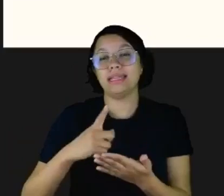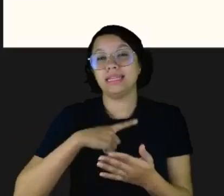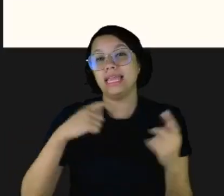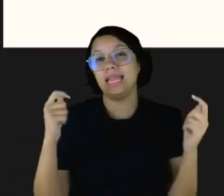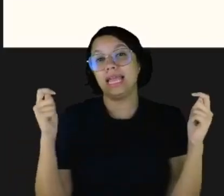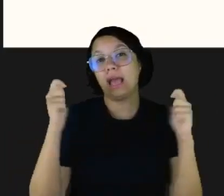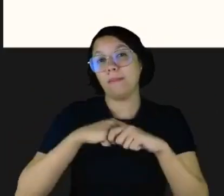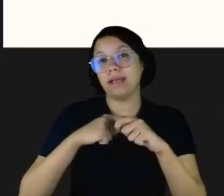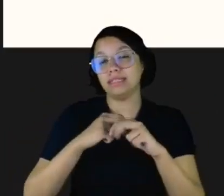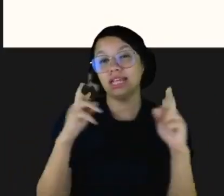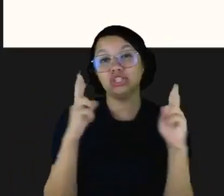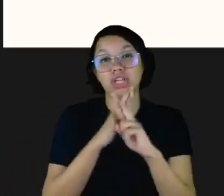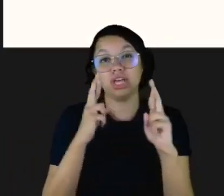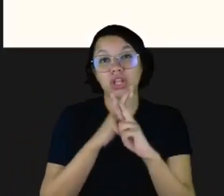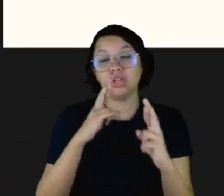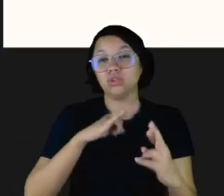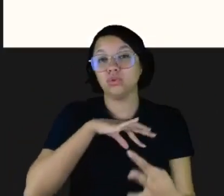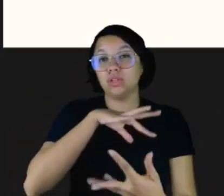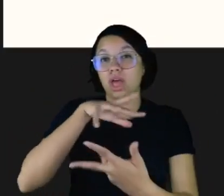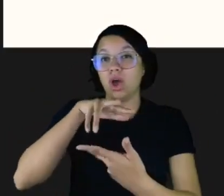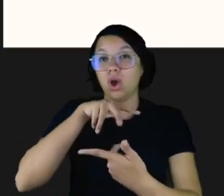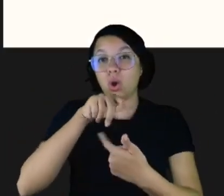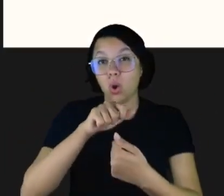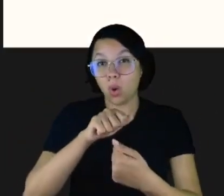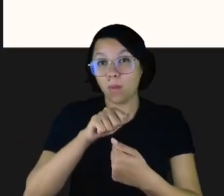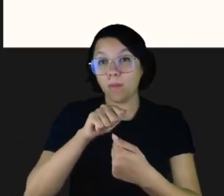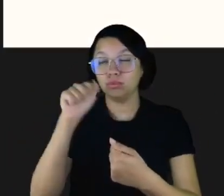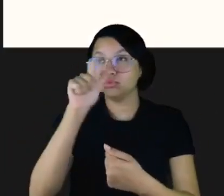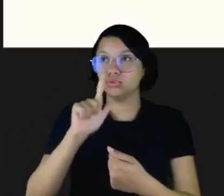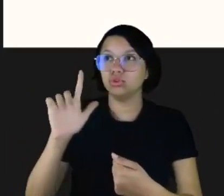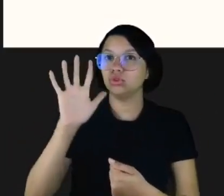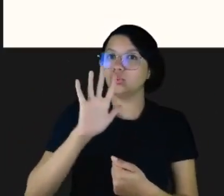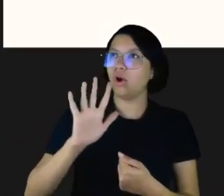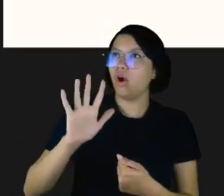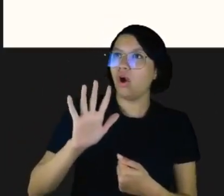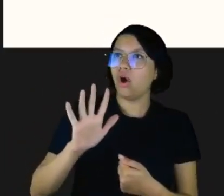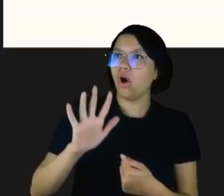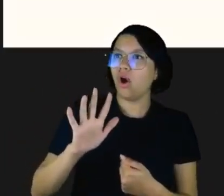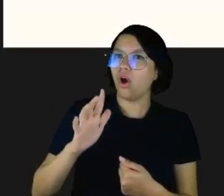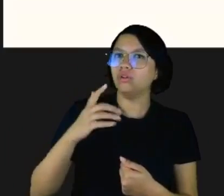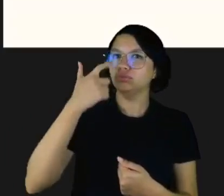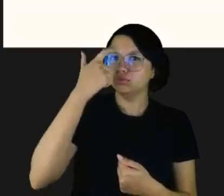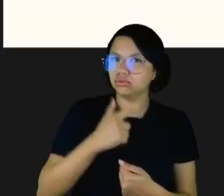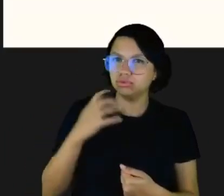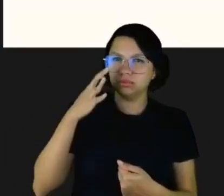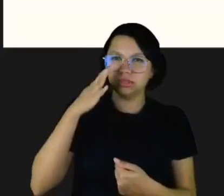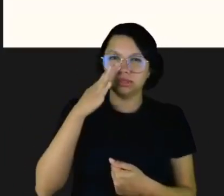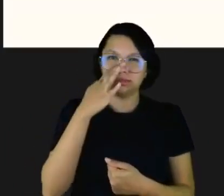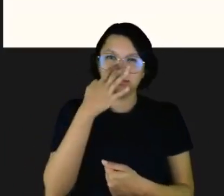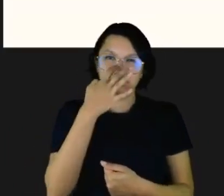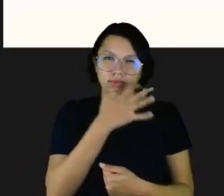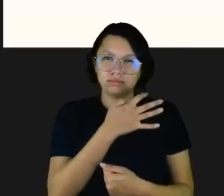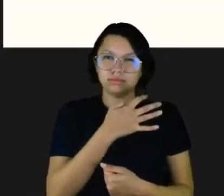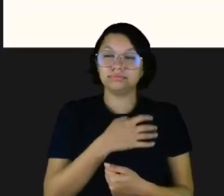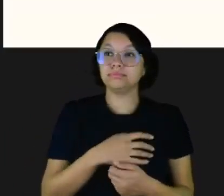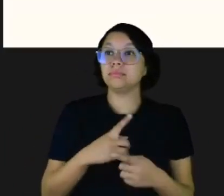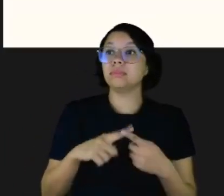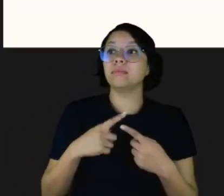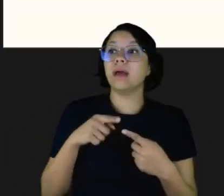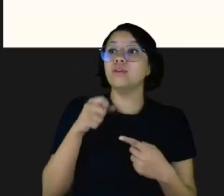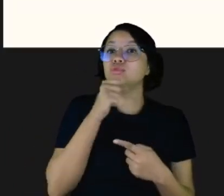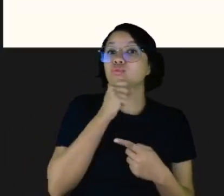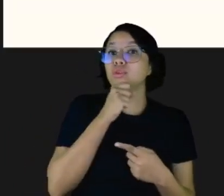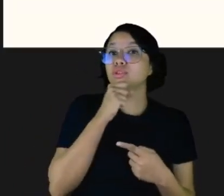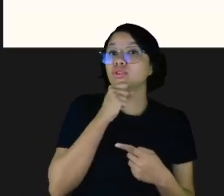nos relacionarmos com o mundo de forma lógica, nós somos teimosos. Só que o idoso ganhou a